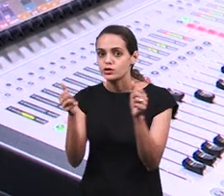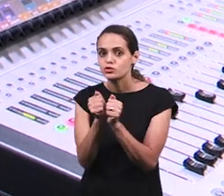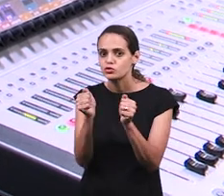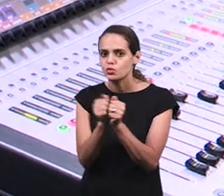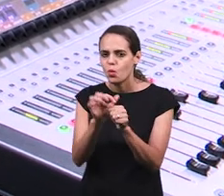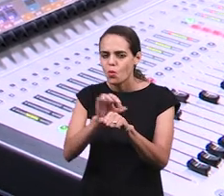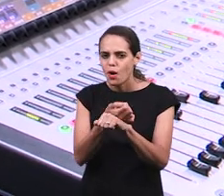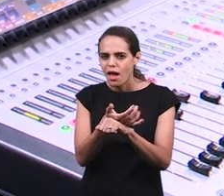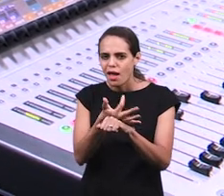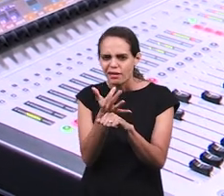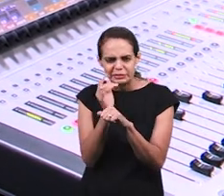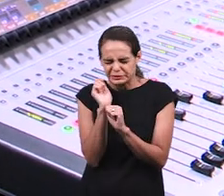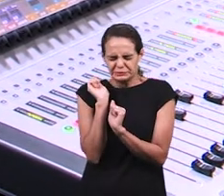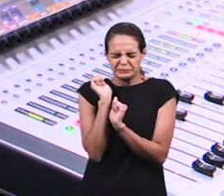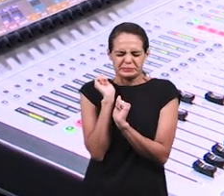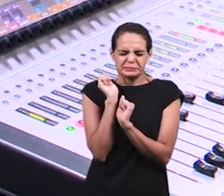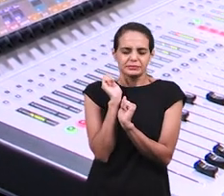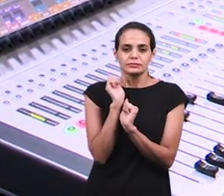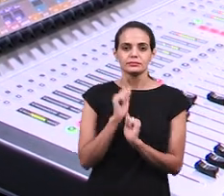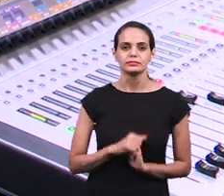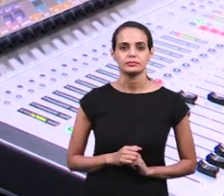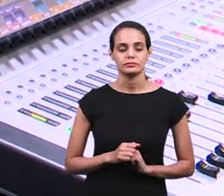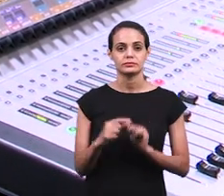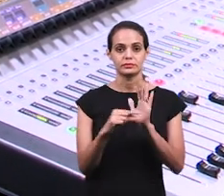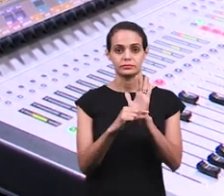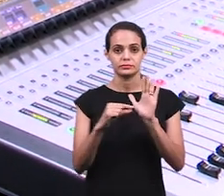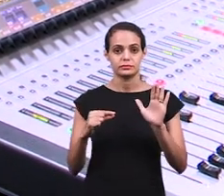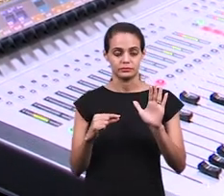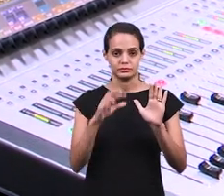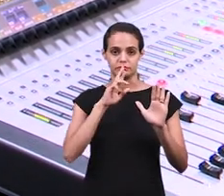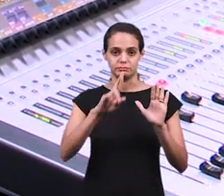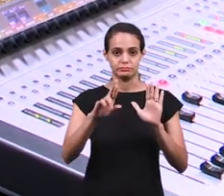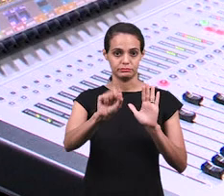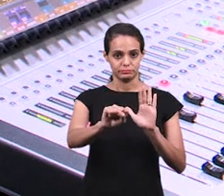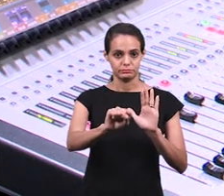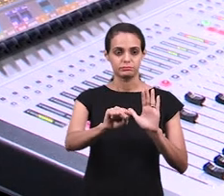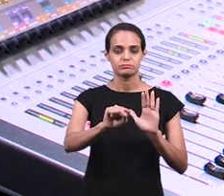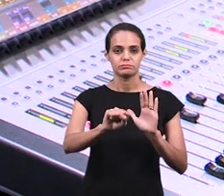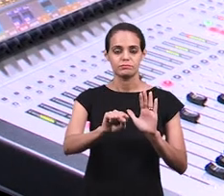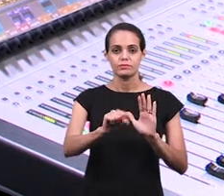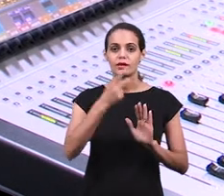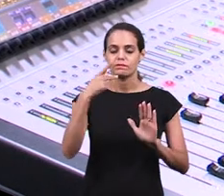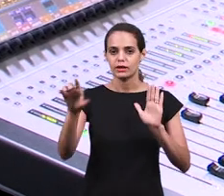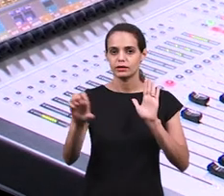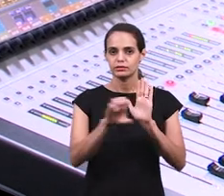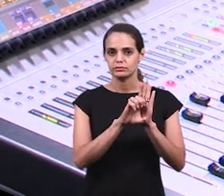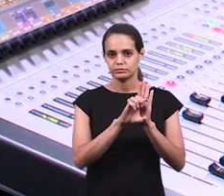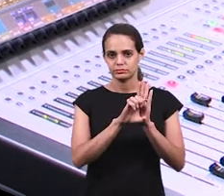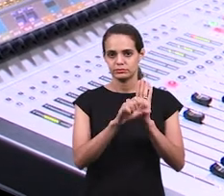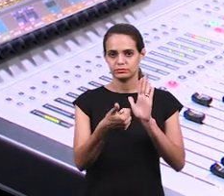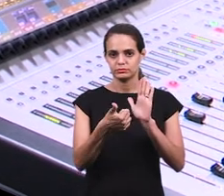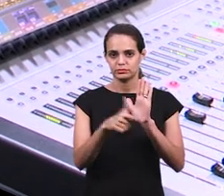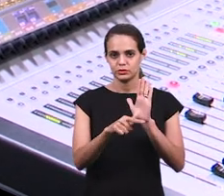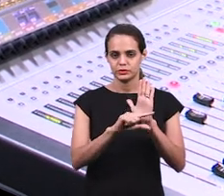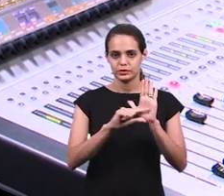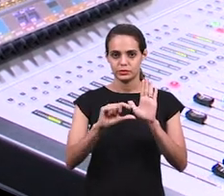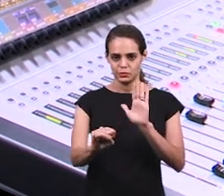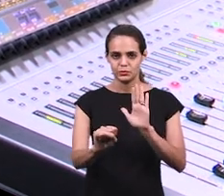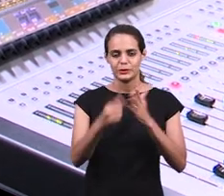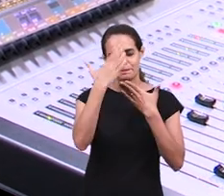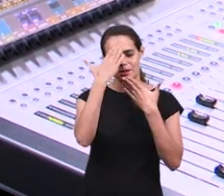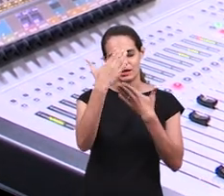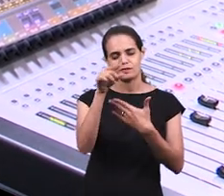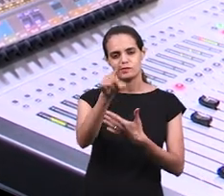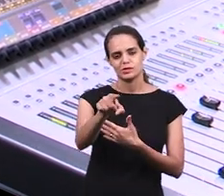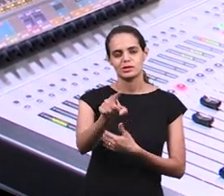e com ervas amargosas. Então a nossa resposta ali no verso 8 também confirma, né? Êxodo 12, versículo 8.